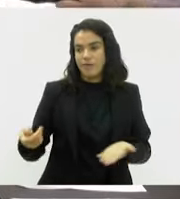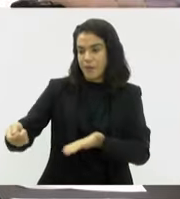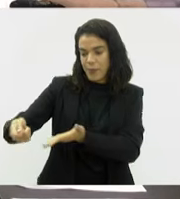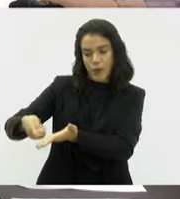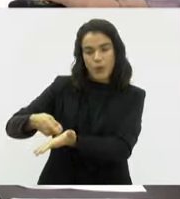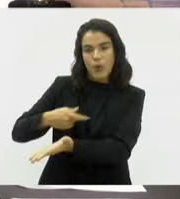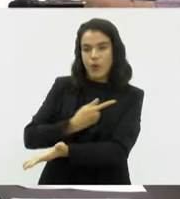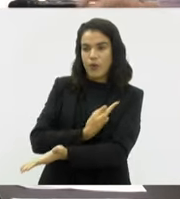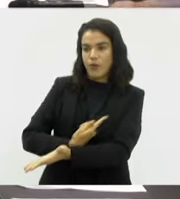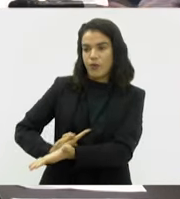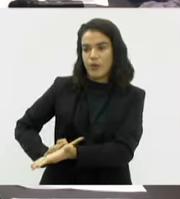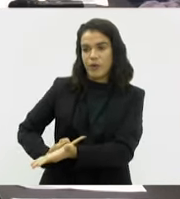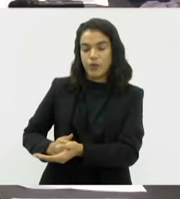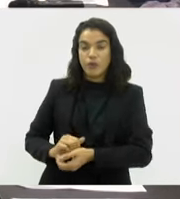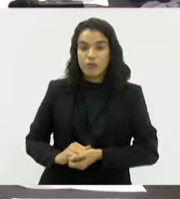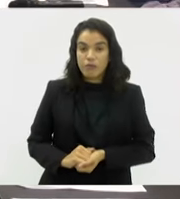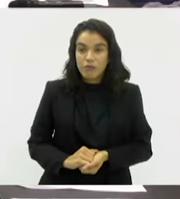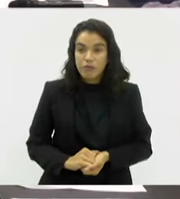autógrafo,